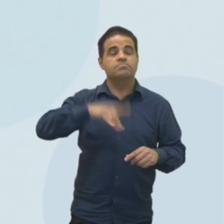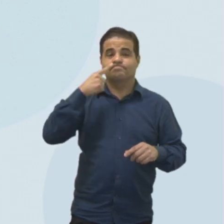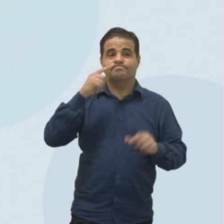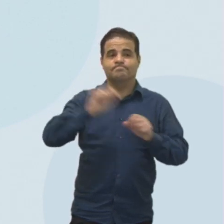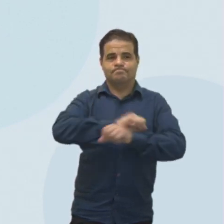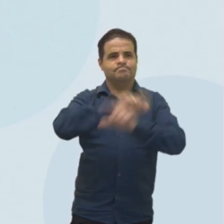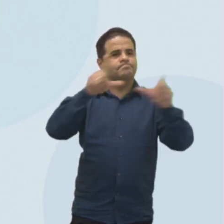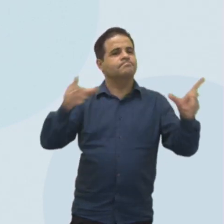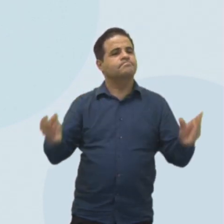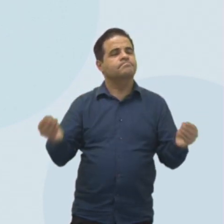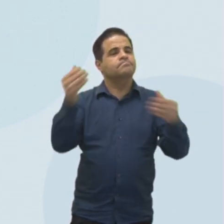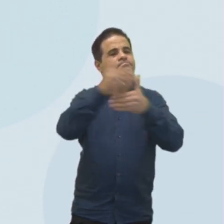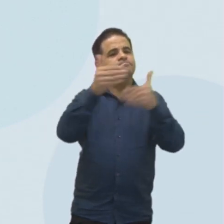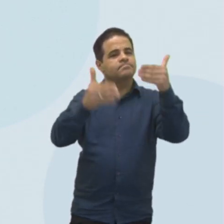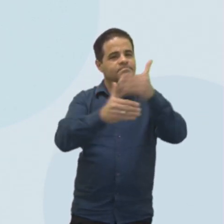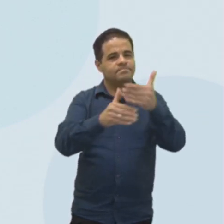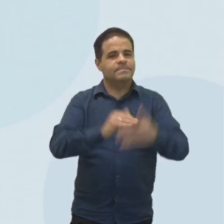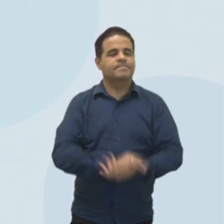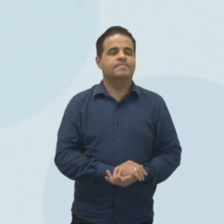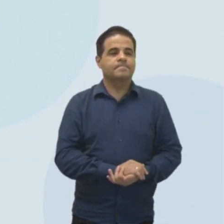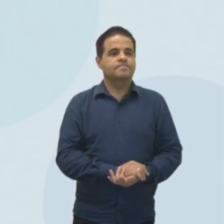favor.